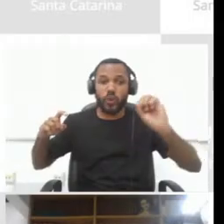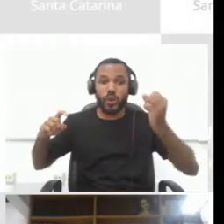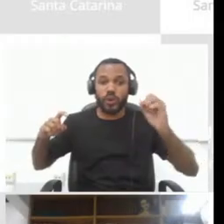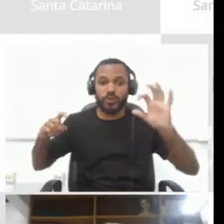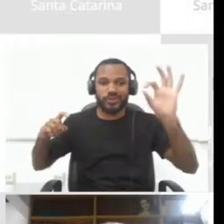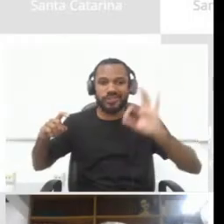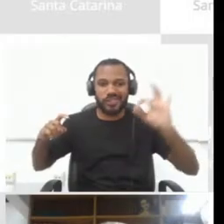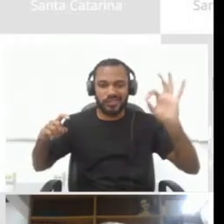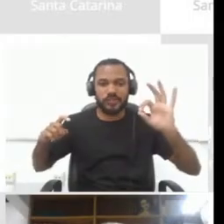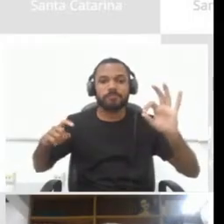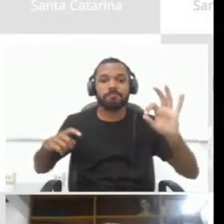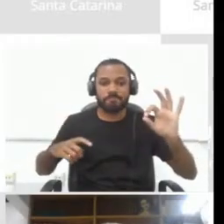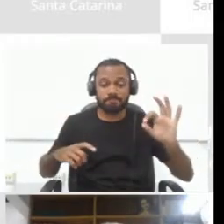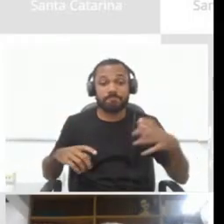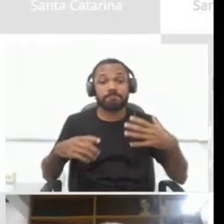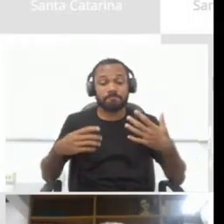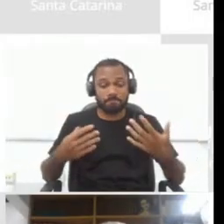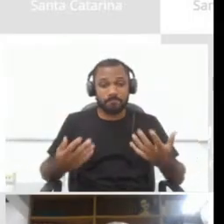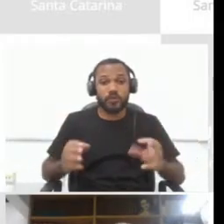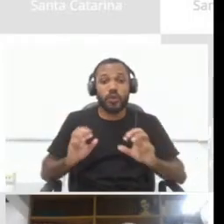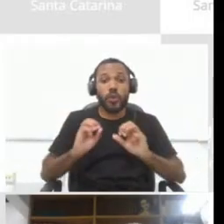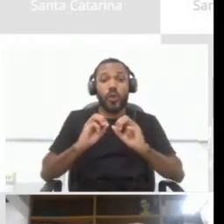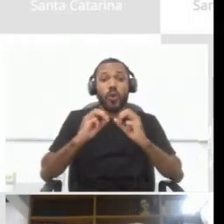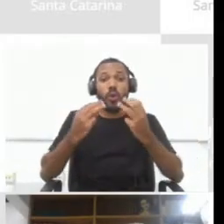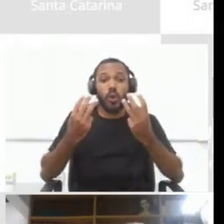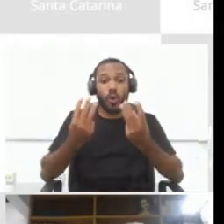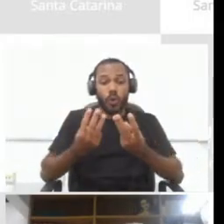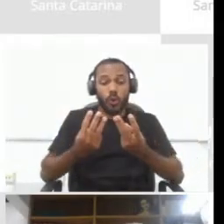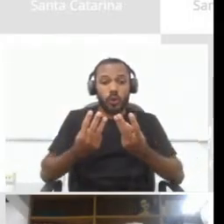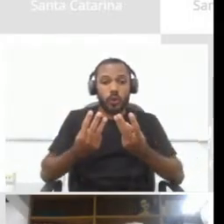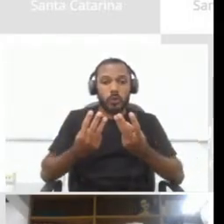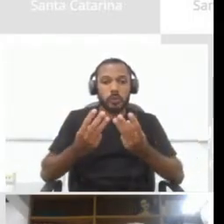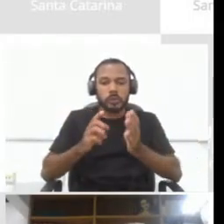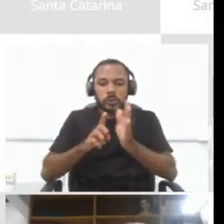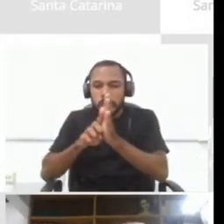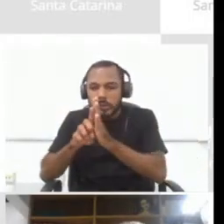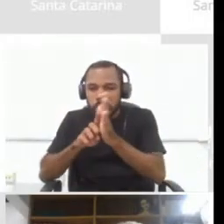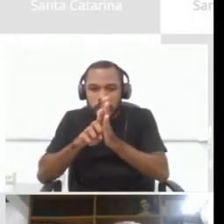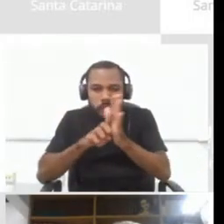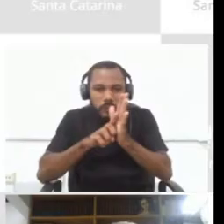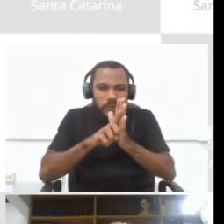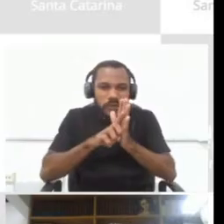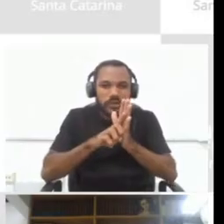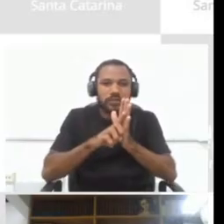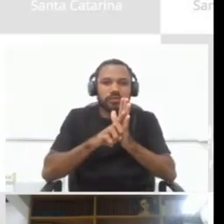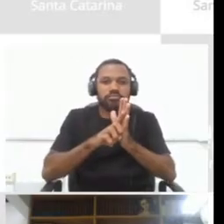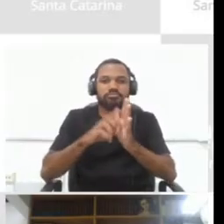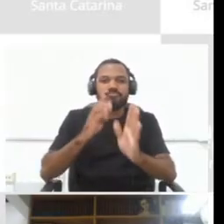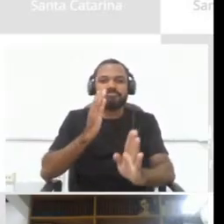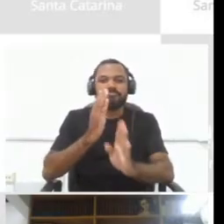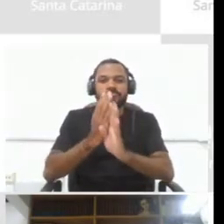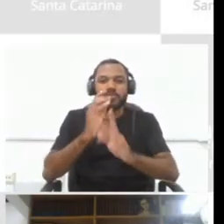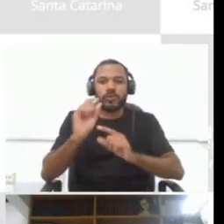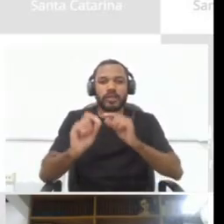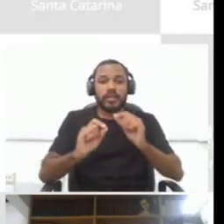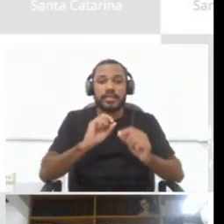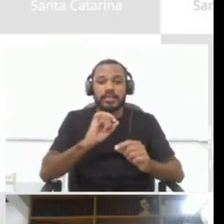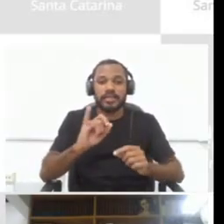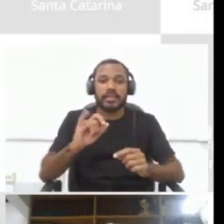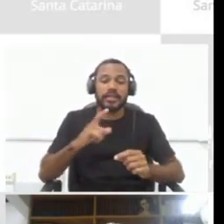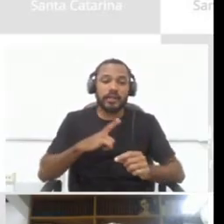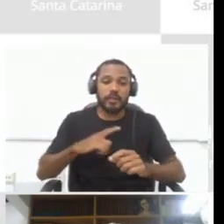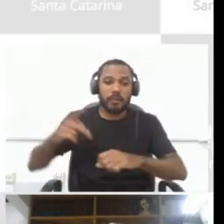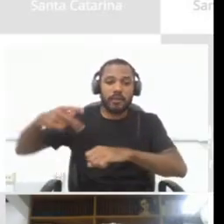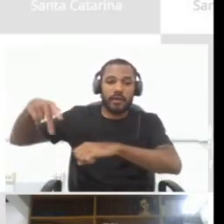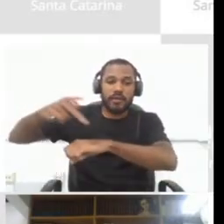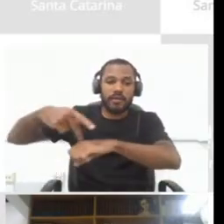ONU? Se as 193 partes da Convenção Quadro da ONU cumprirem suas promessas, o que elas